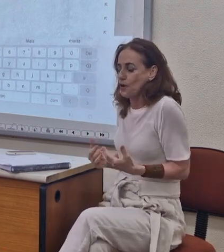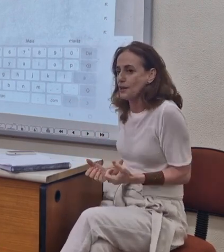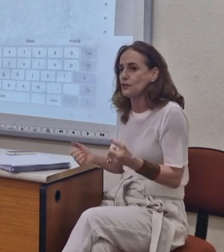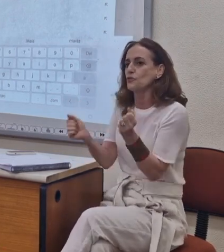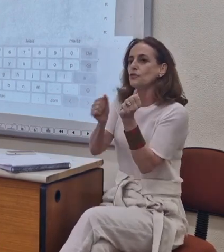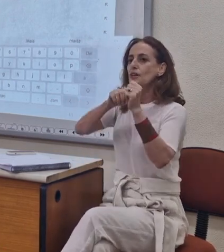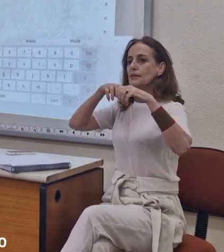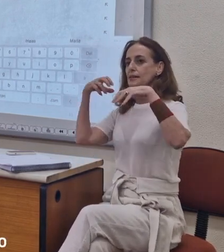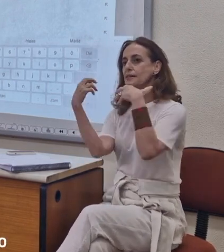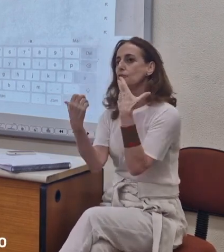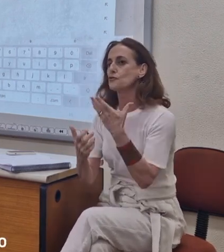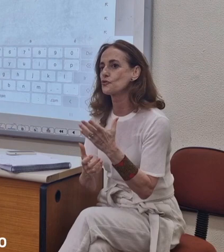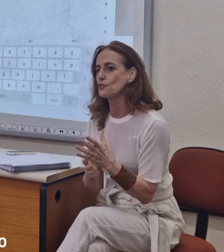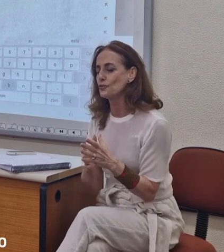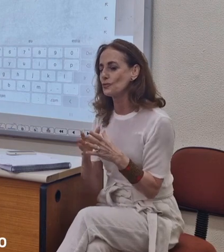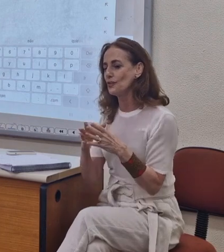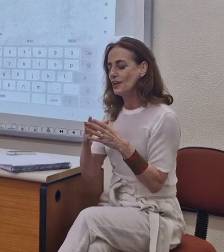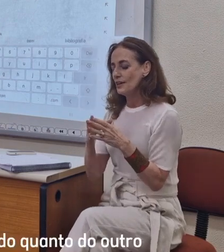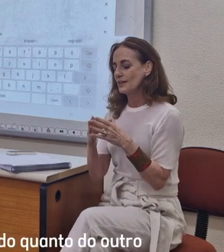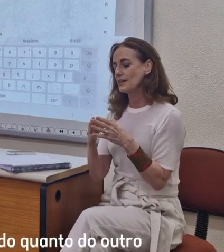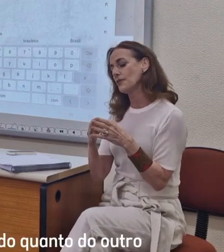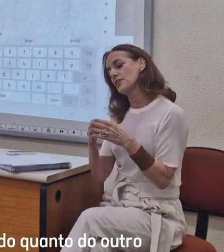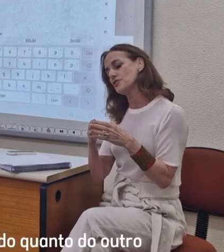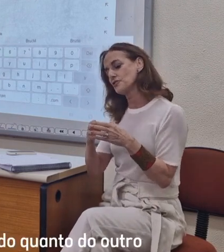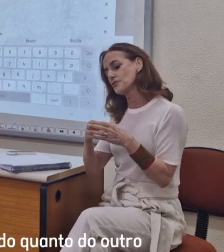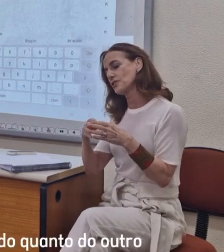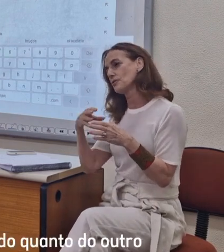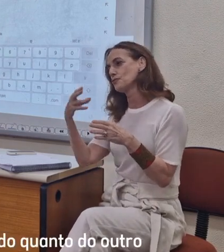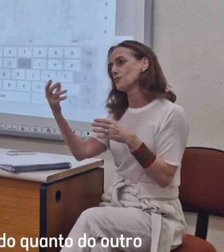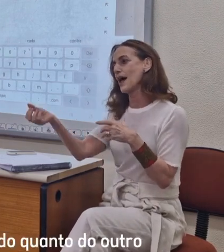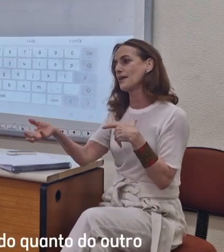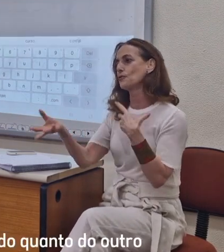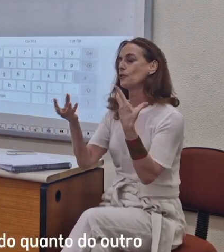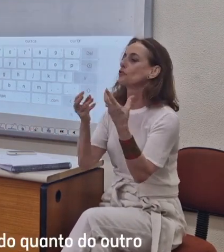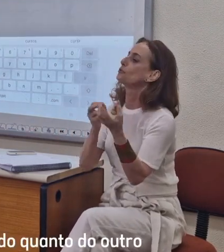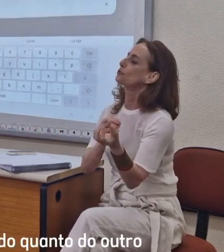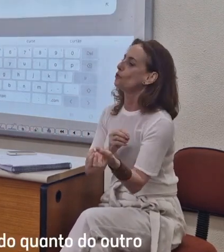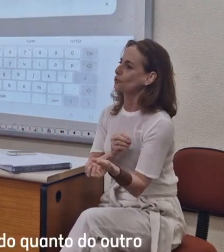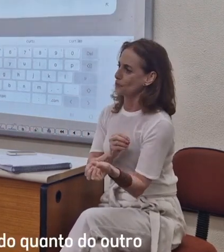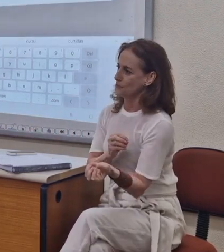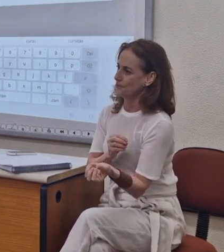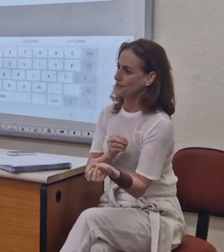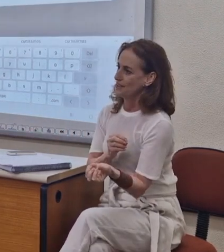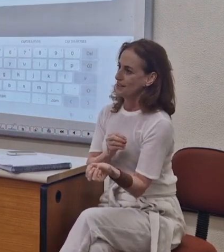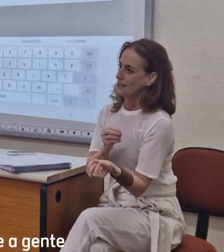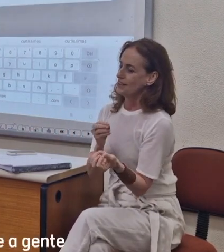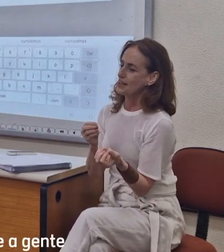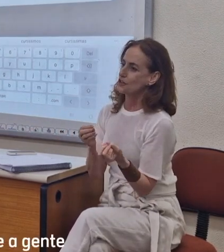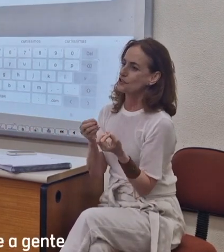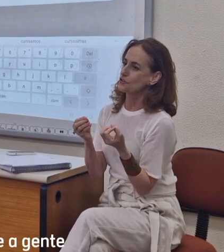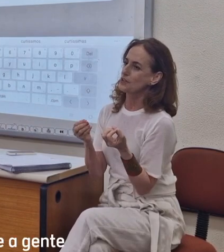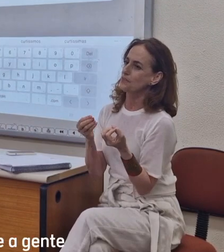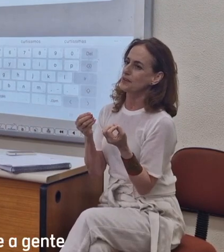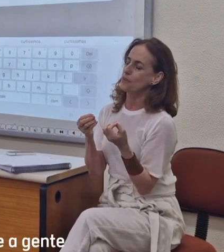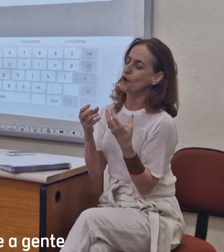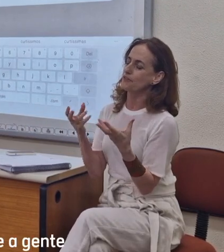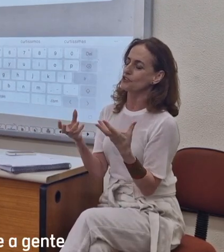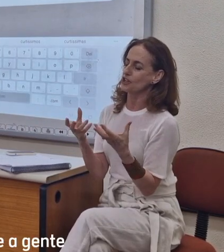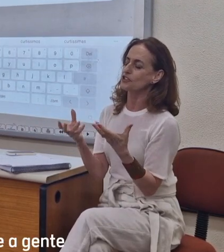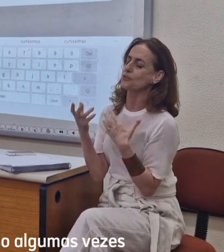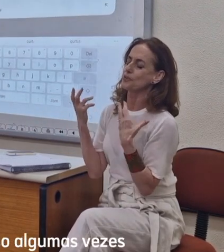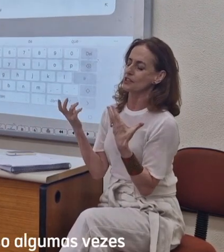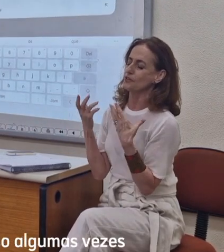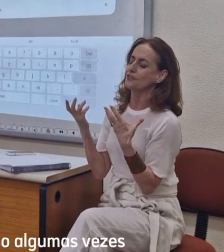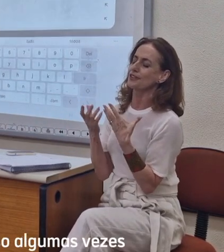trabalha tocando, dançando junto. Então, é um registro tanto de um lado quanto do outro. E acho que o que